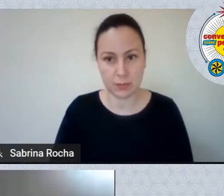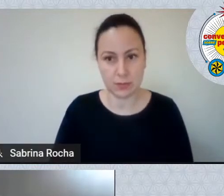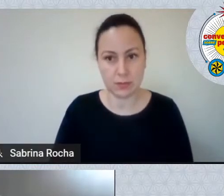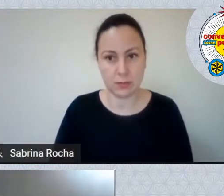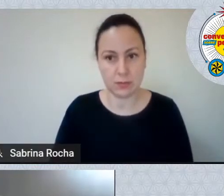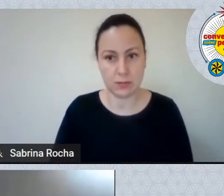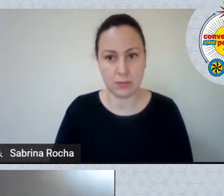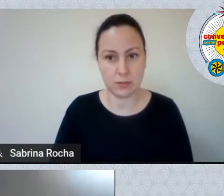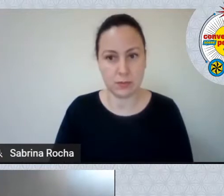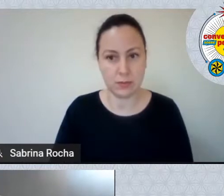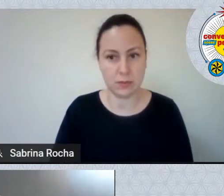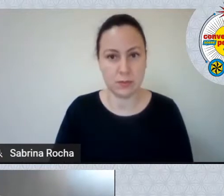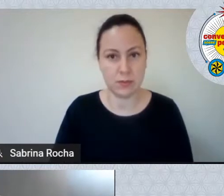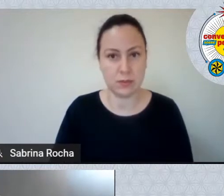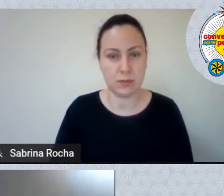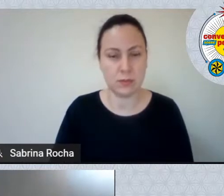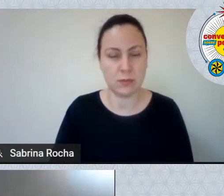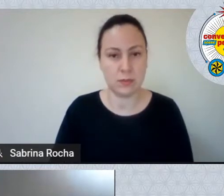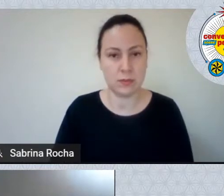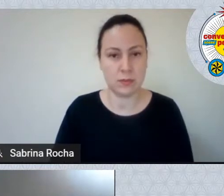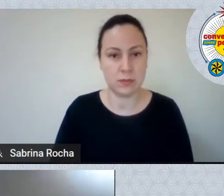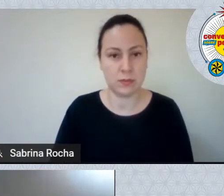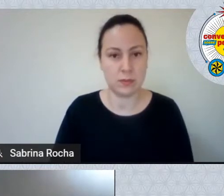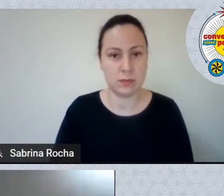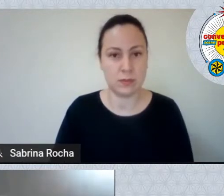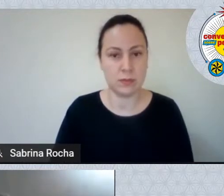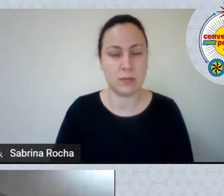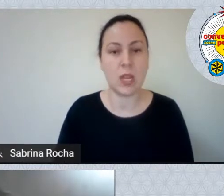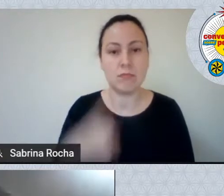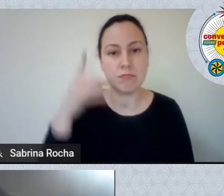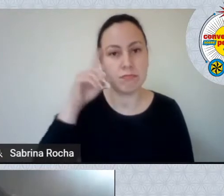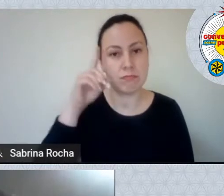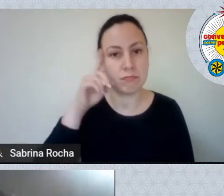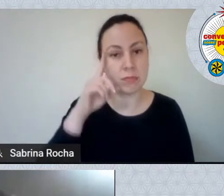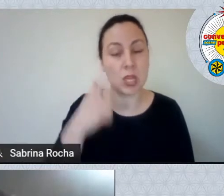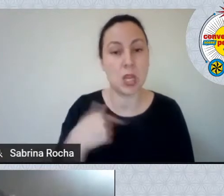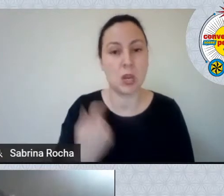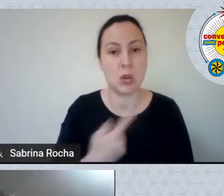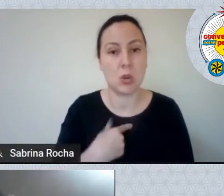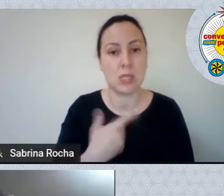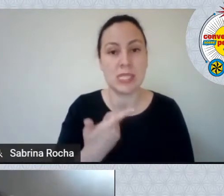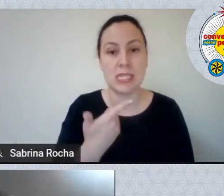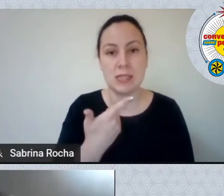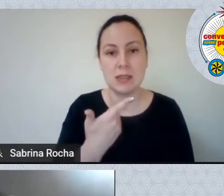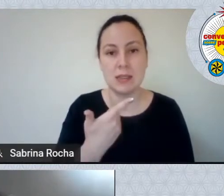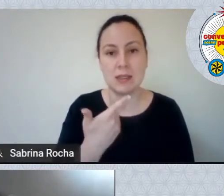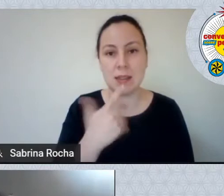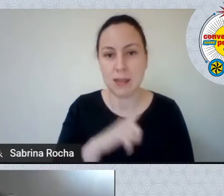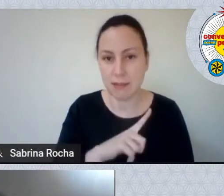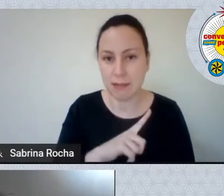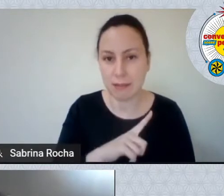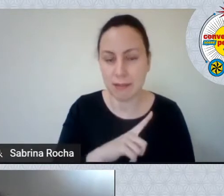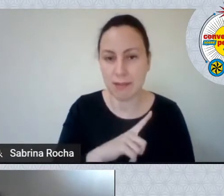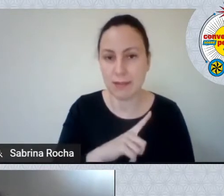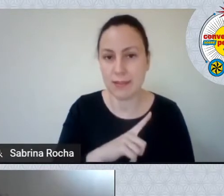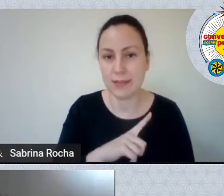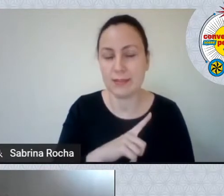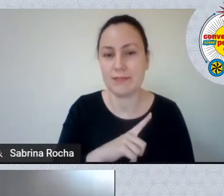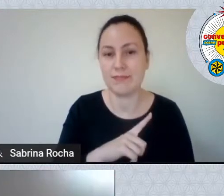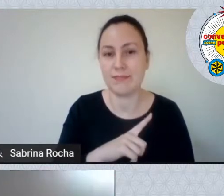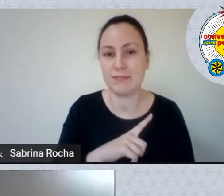cotidiano ele é algo que a gente ganha de presente quando chega ao mundo. Ele já está